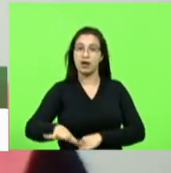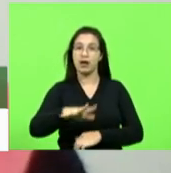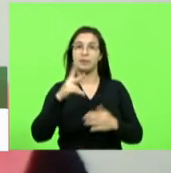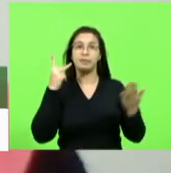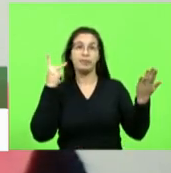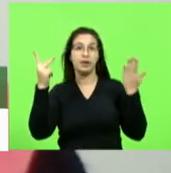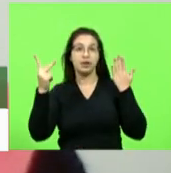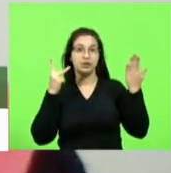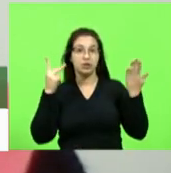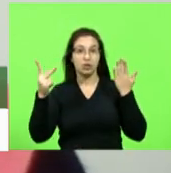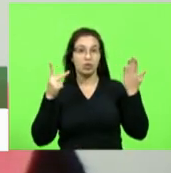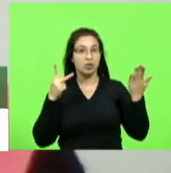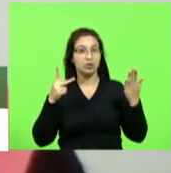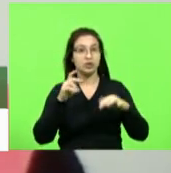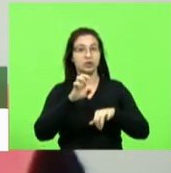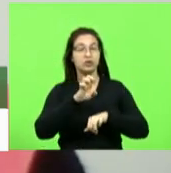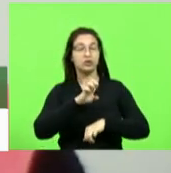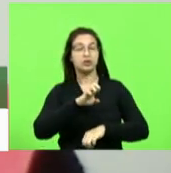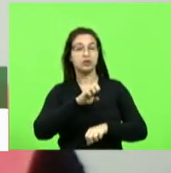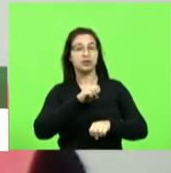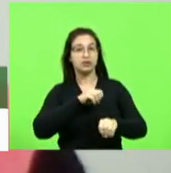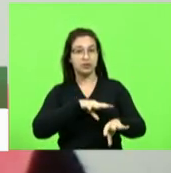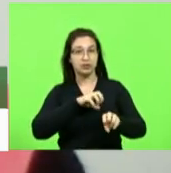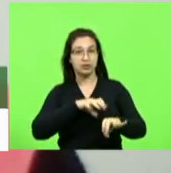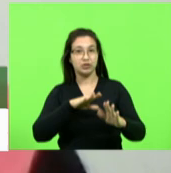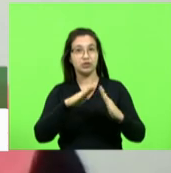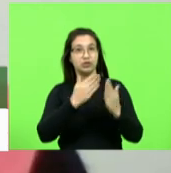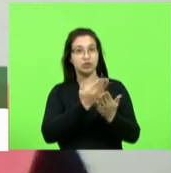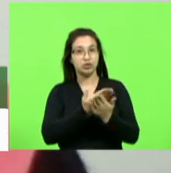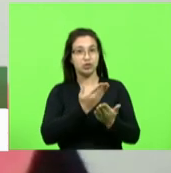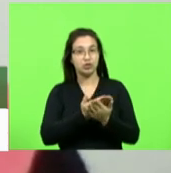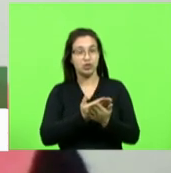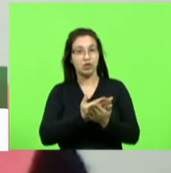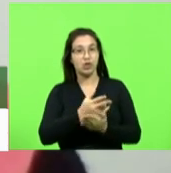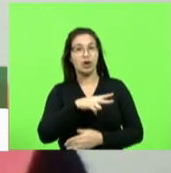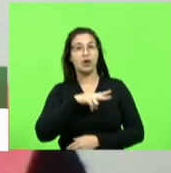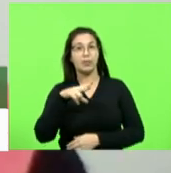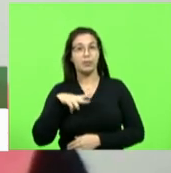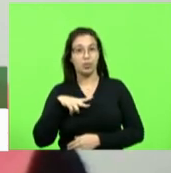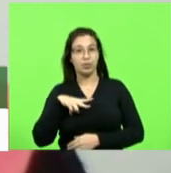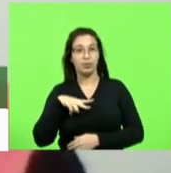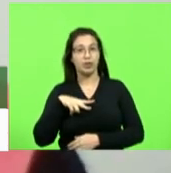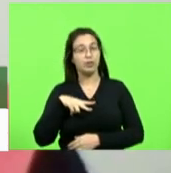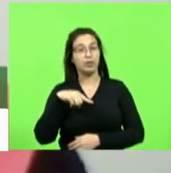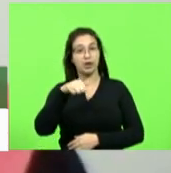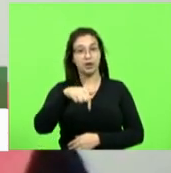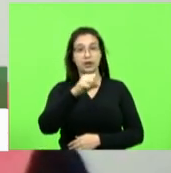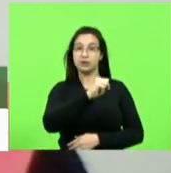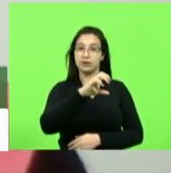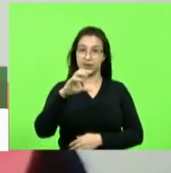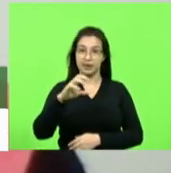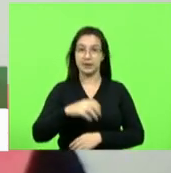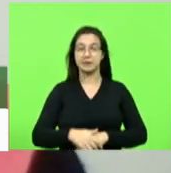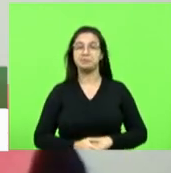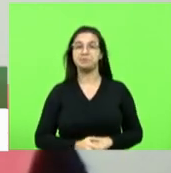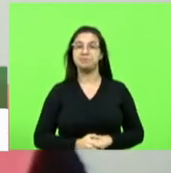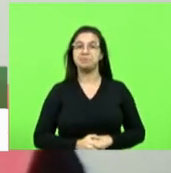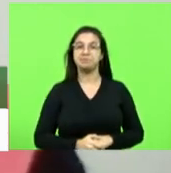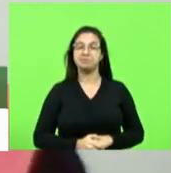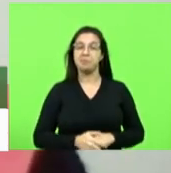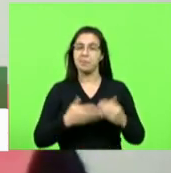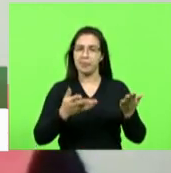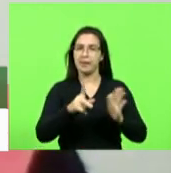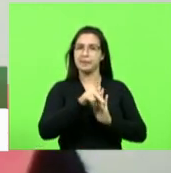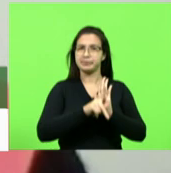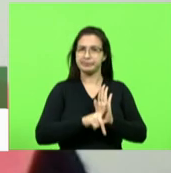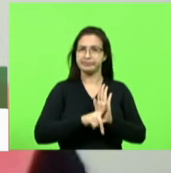psicologia nas escolas públicas da rede estadual de ensino do estado de Santa Catarina. Esse projeto